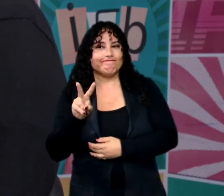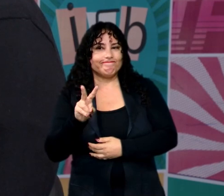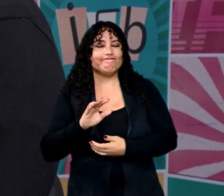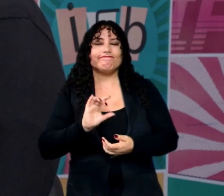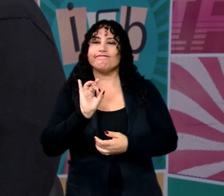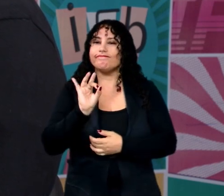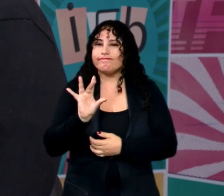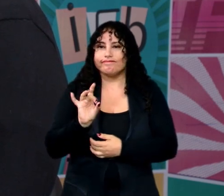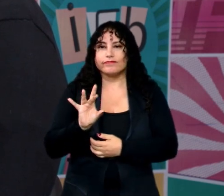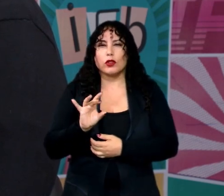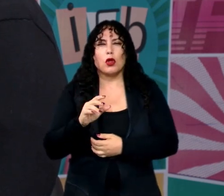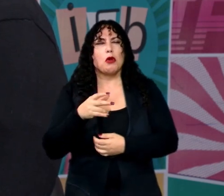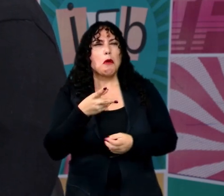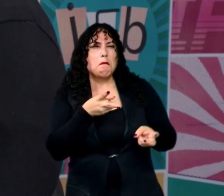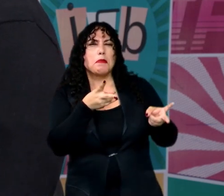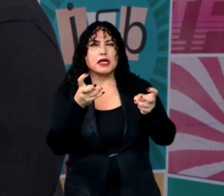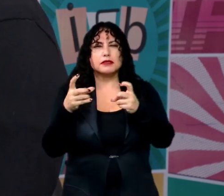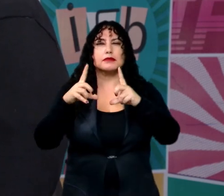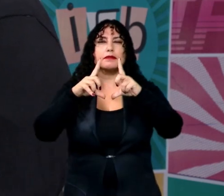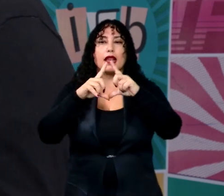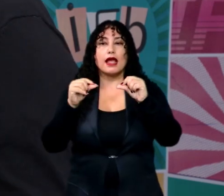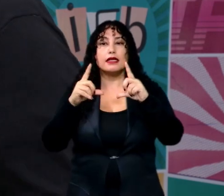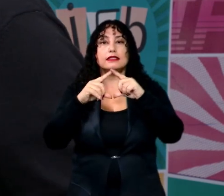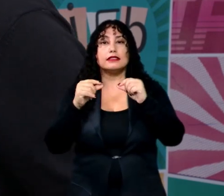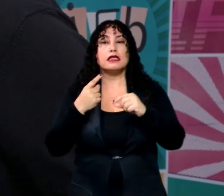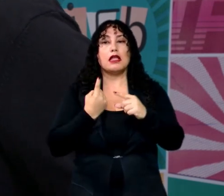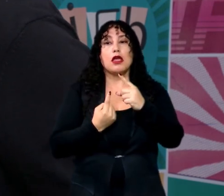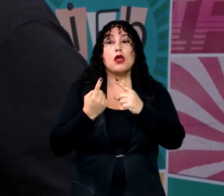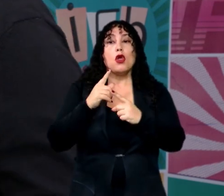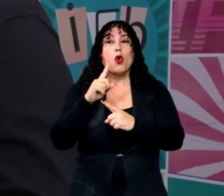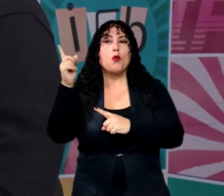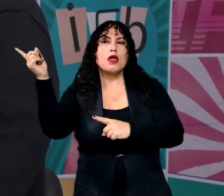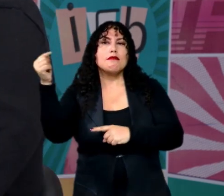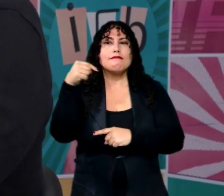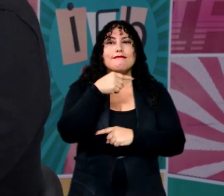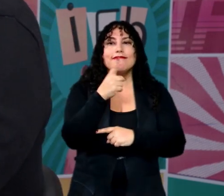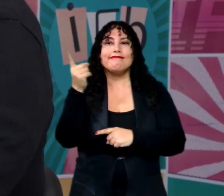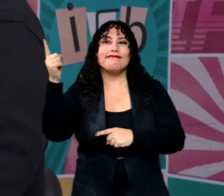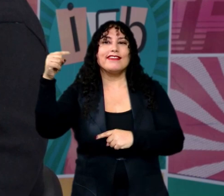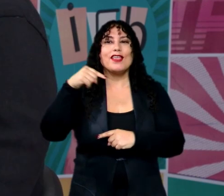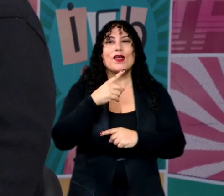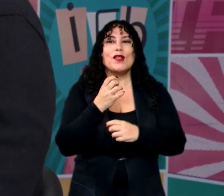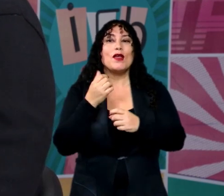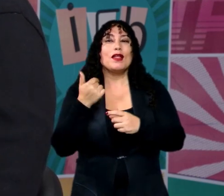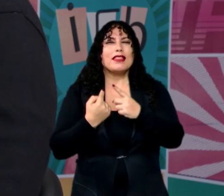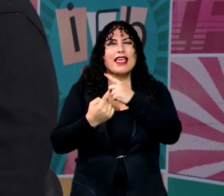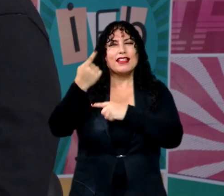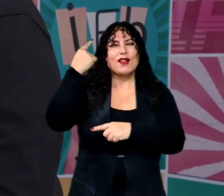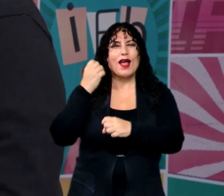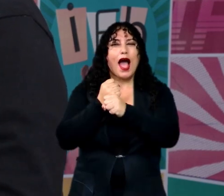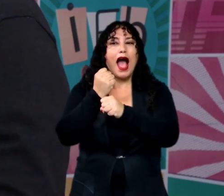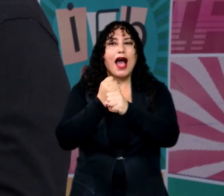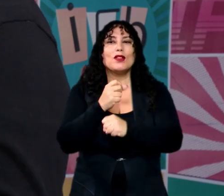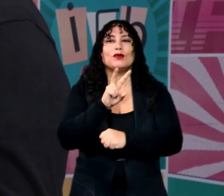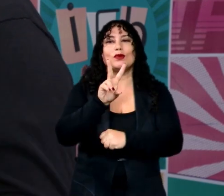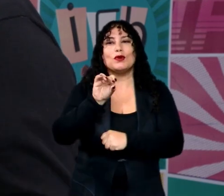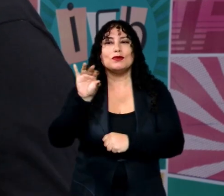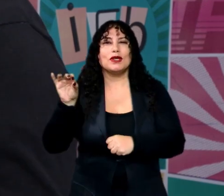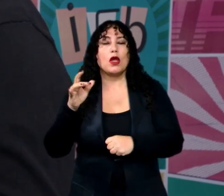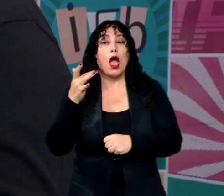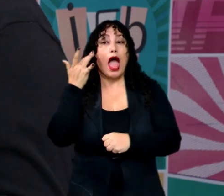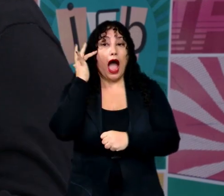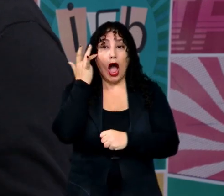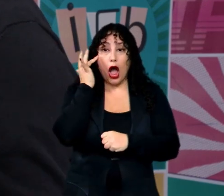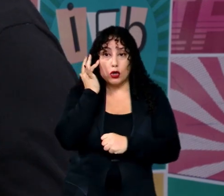é, observando Brasília entre indas e vindas desde os anos 2000, como eu falei, né? Uhum. Então é meio achismo,